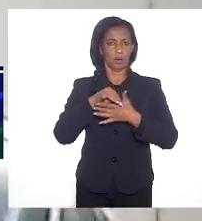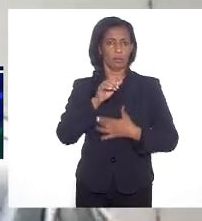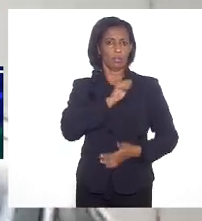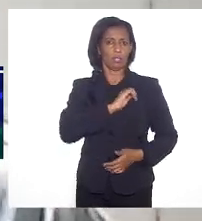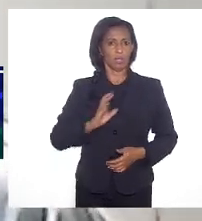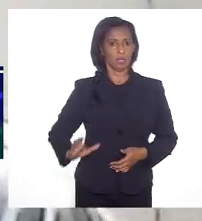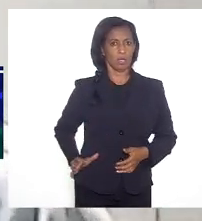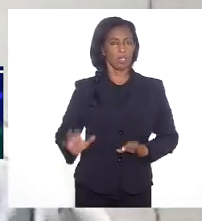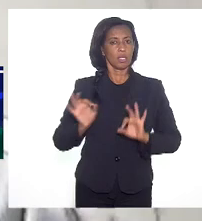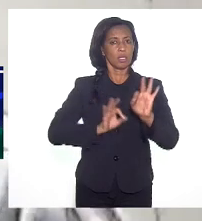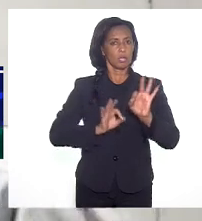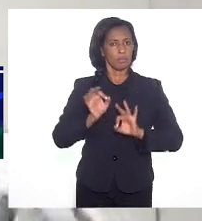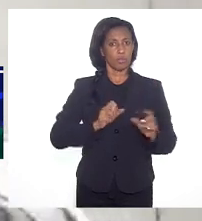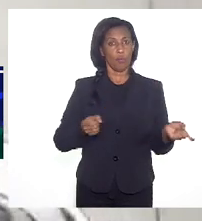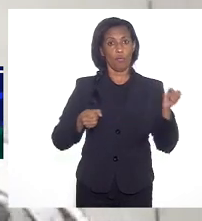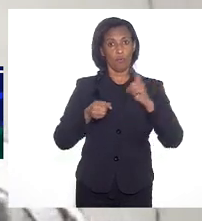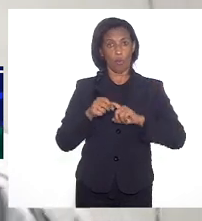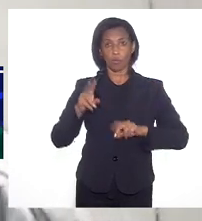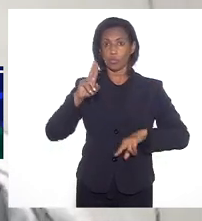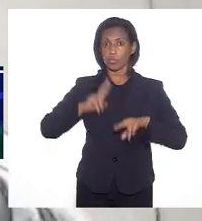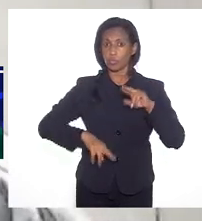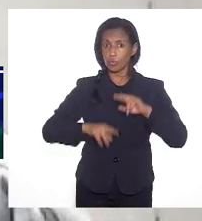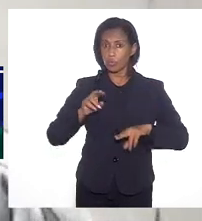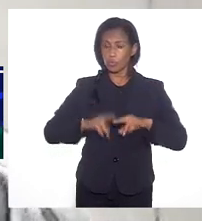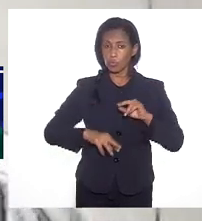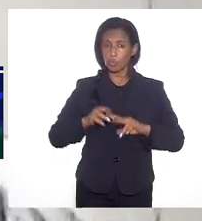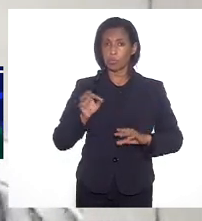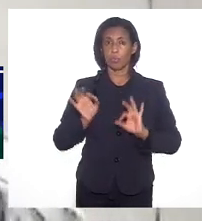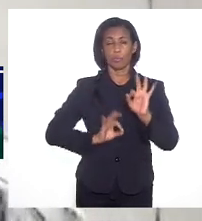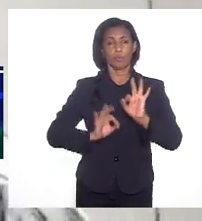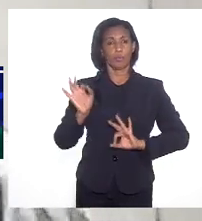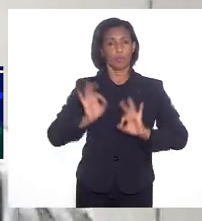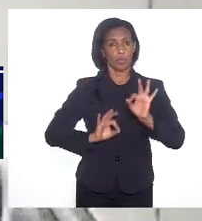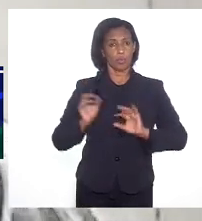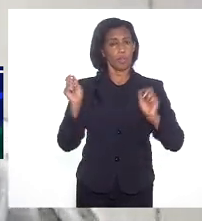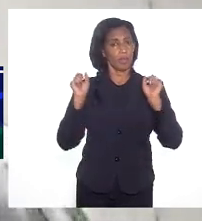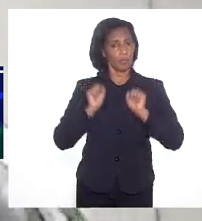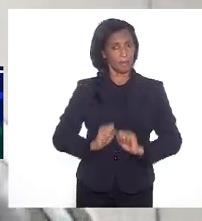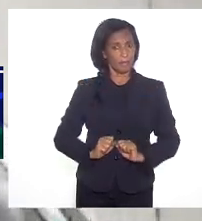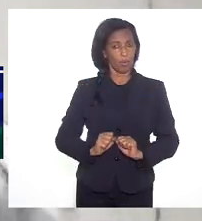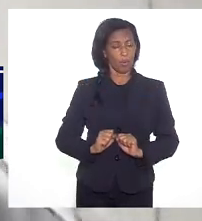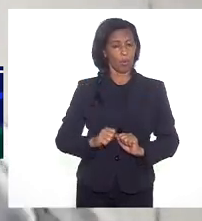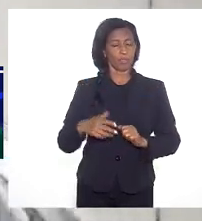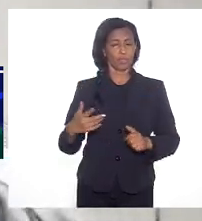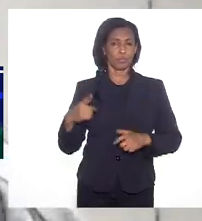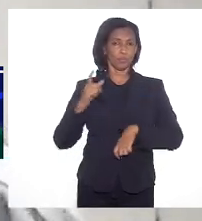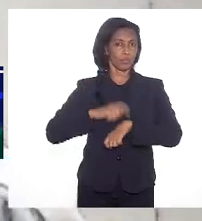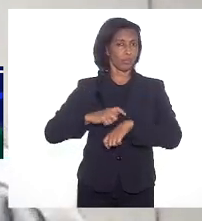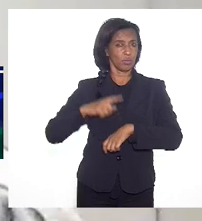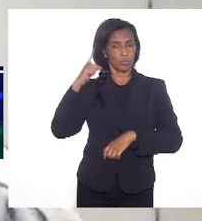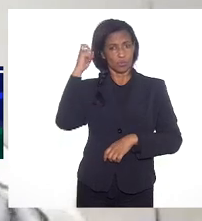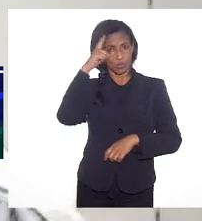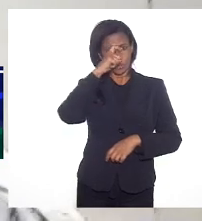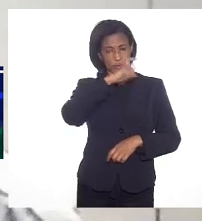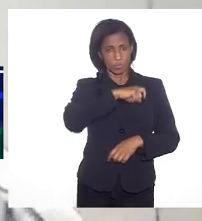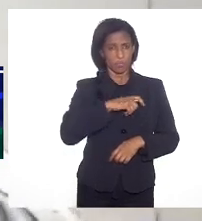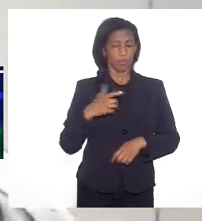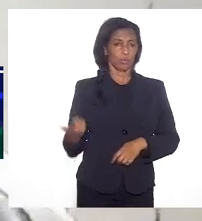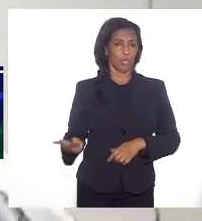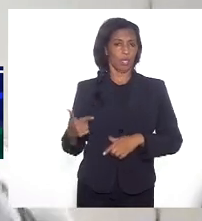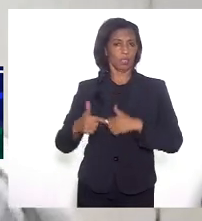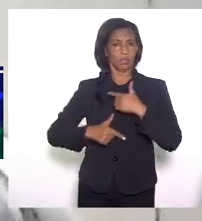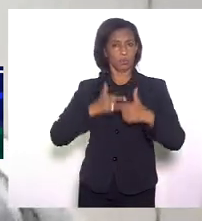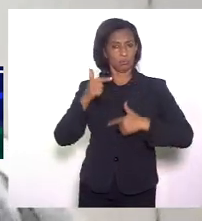de que esse projeto volte ainda em junho porque ele é um projeto que pode num cenário de tanta dificuldade que os servidores públicos estão